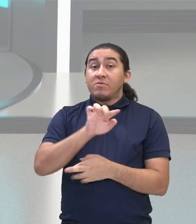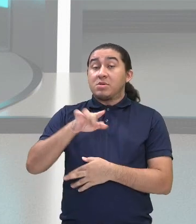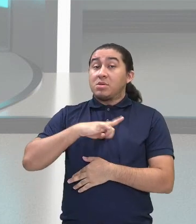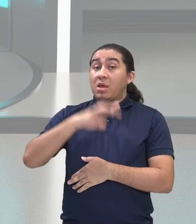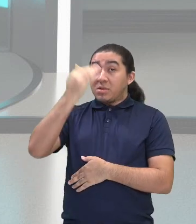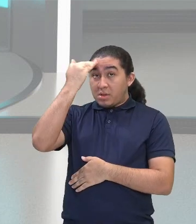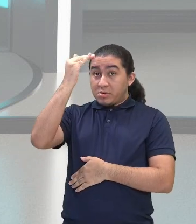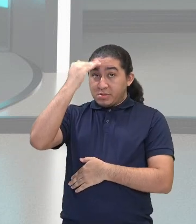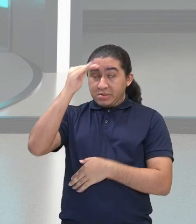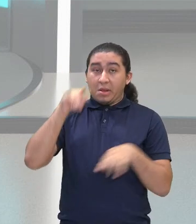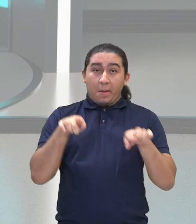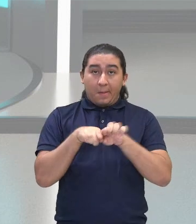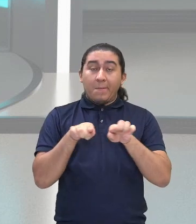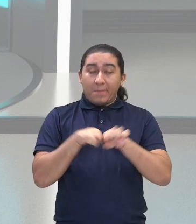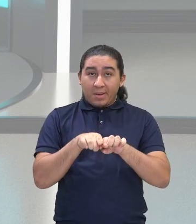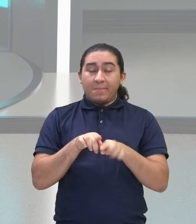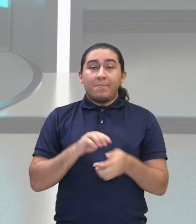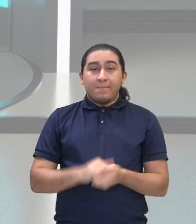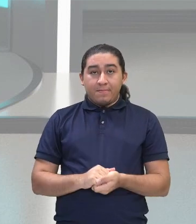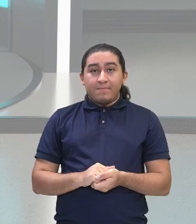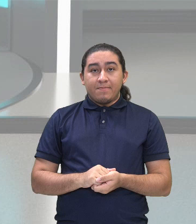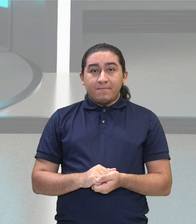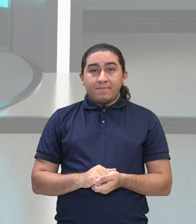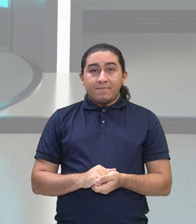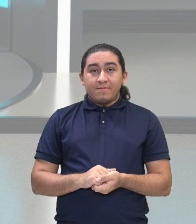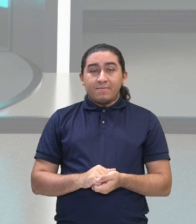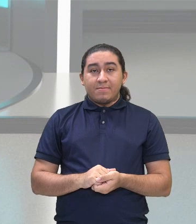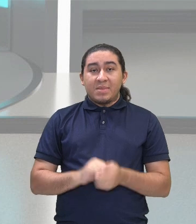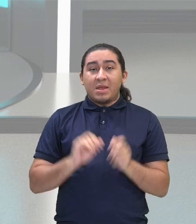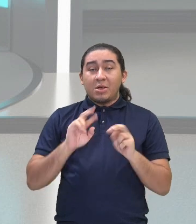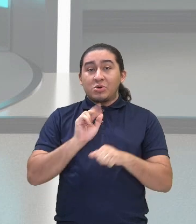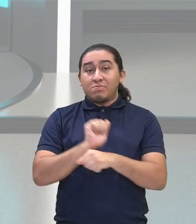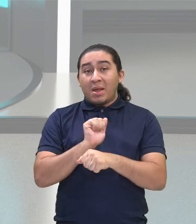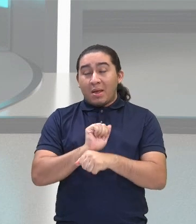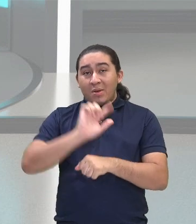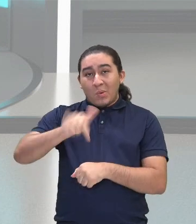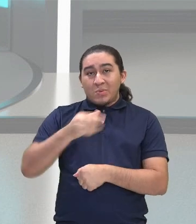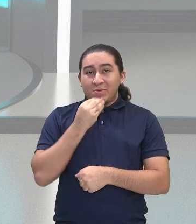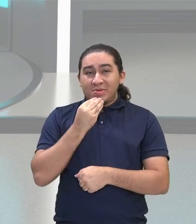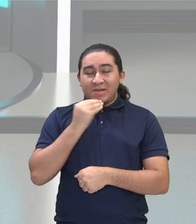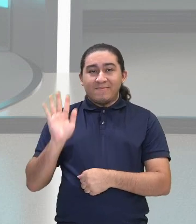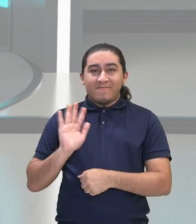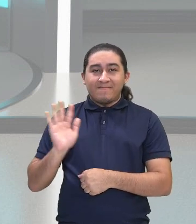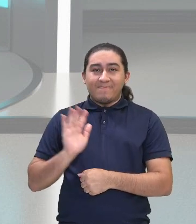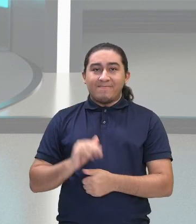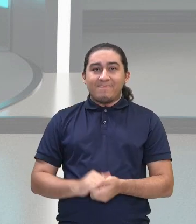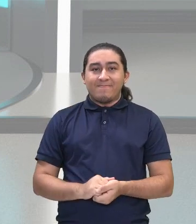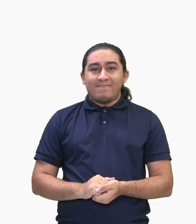entendido e espero ver vocês numa outra aula, numa próxima vez. Tchau, tchau.